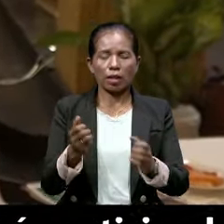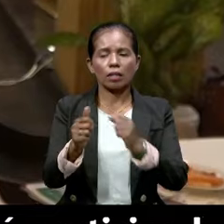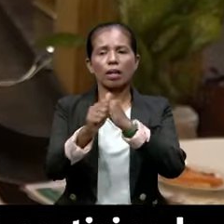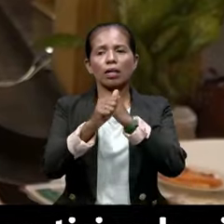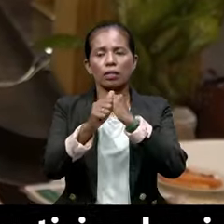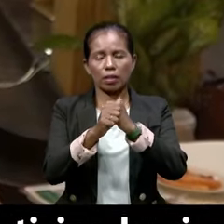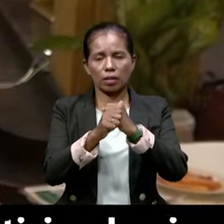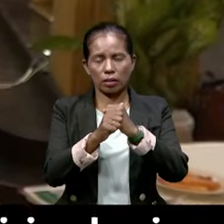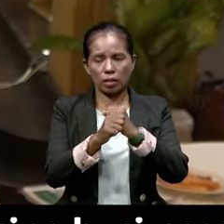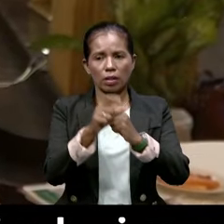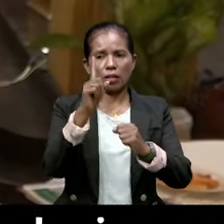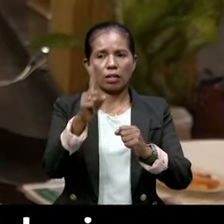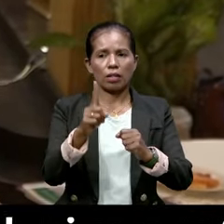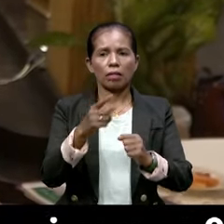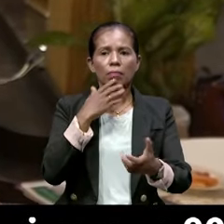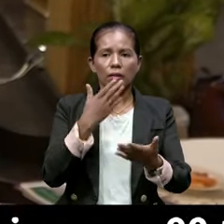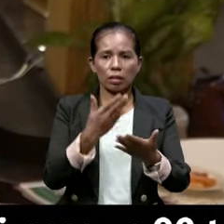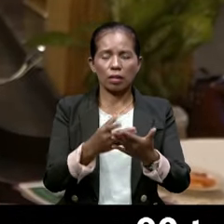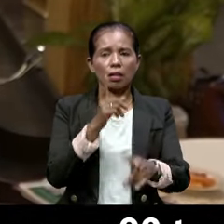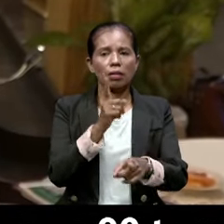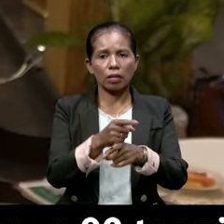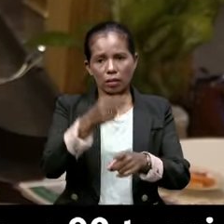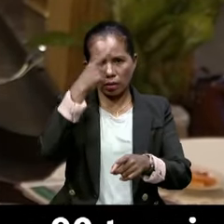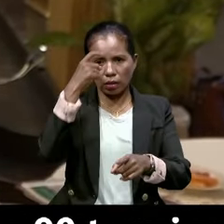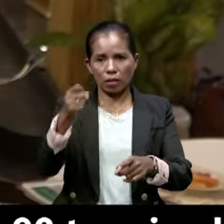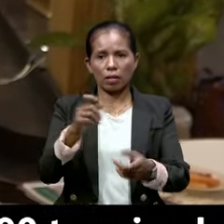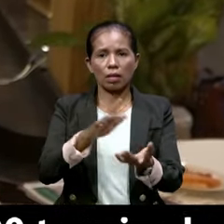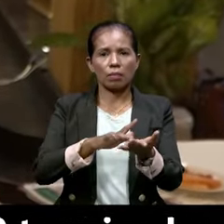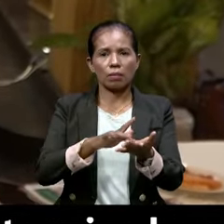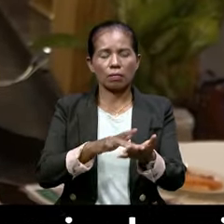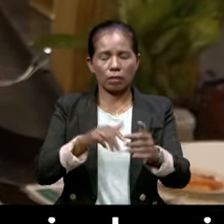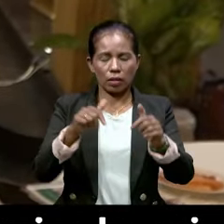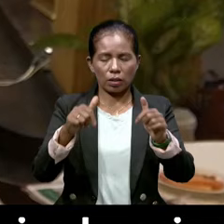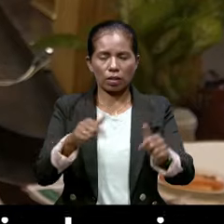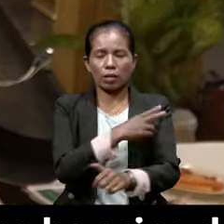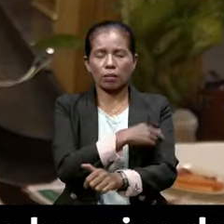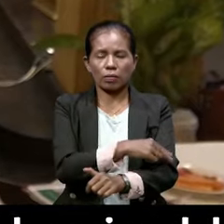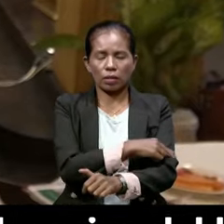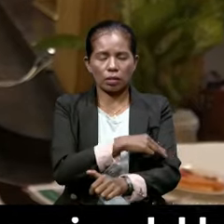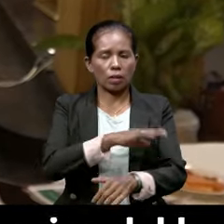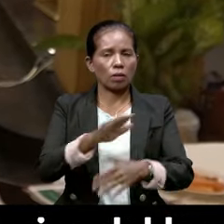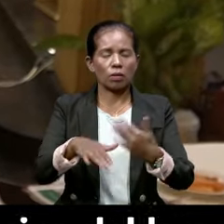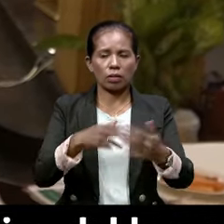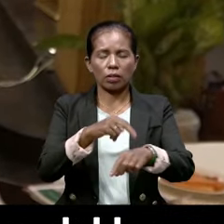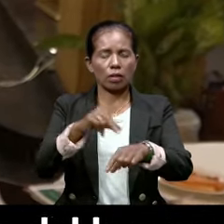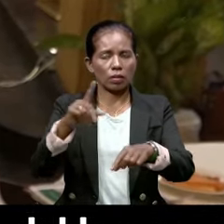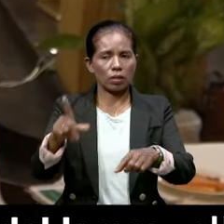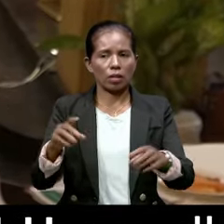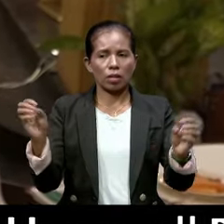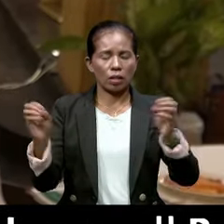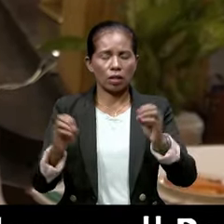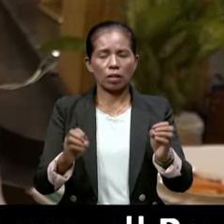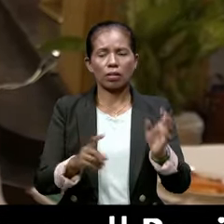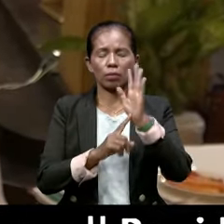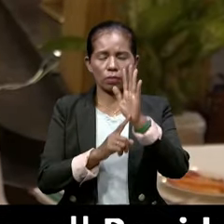na beque imediata tamba stock out time work posto saúde hospital para o hospital nacional nela os situação segredo